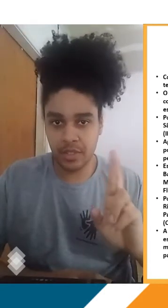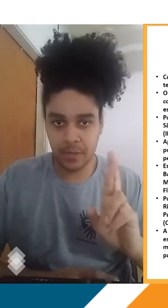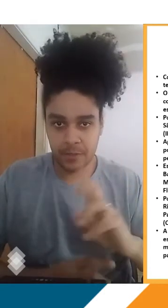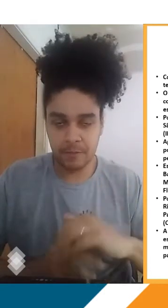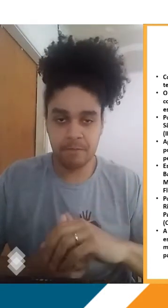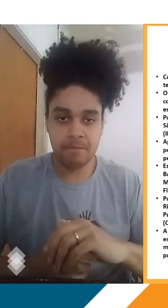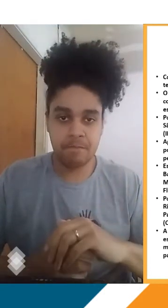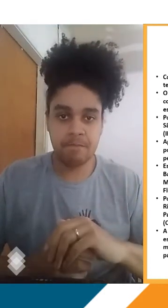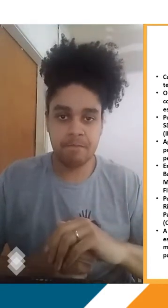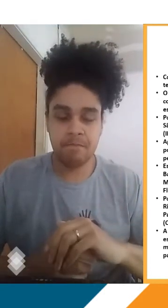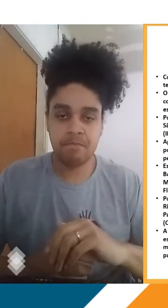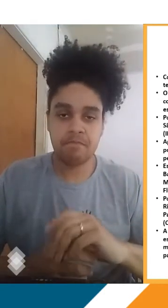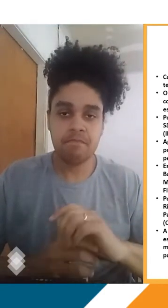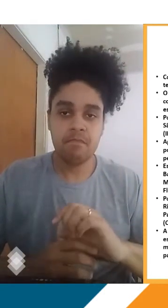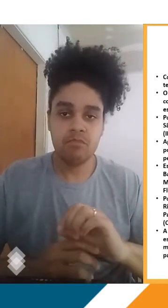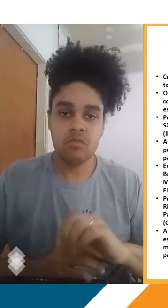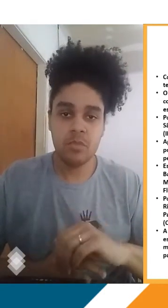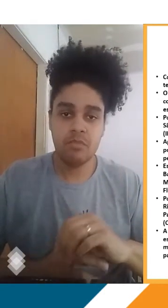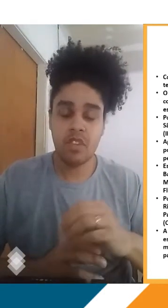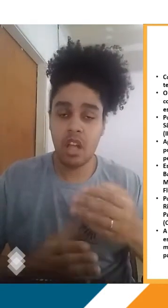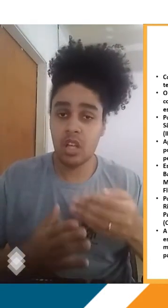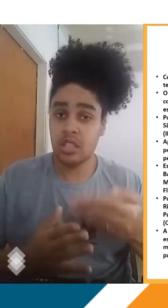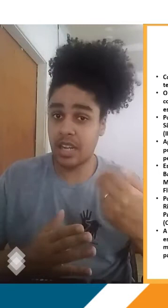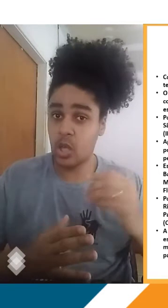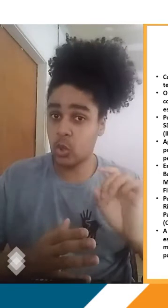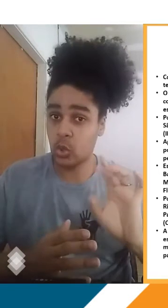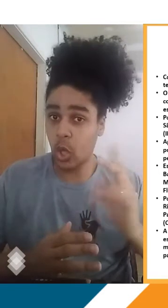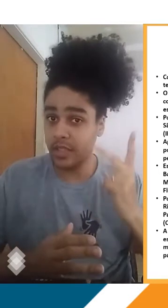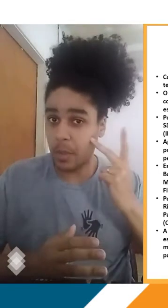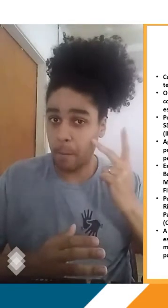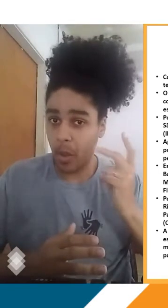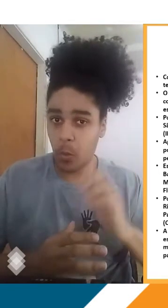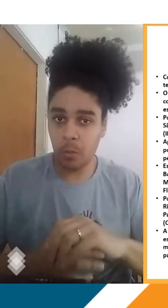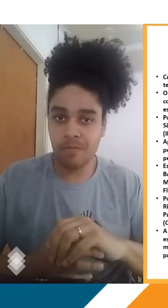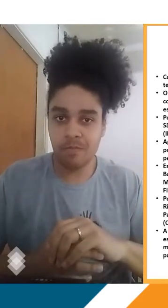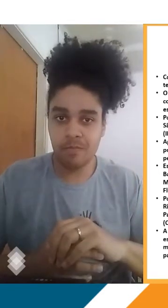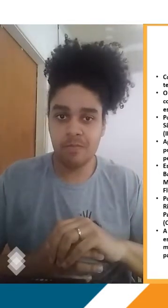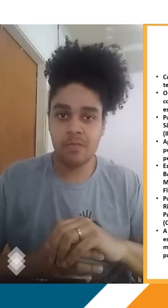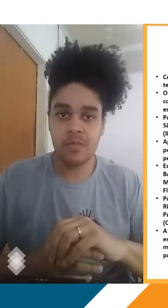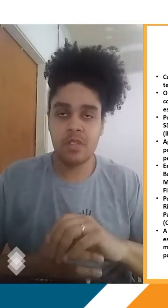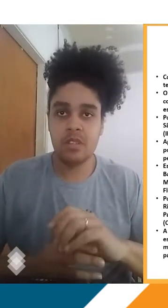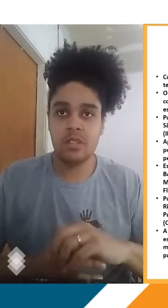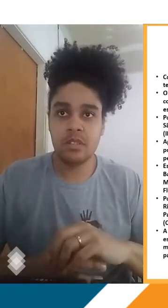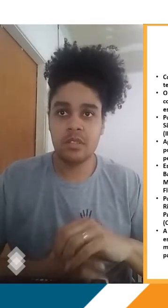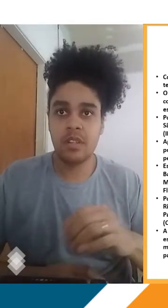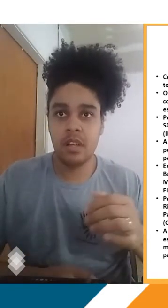correspondendo a 10,2% do PIB nacional, ficando atrás apenas do estado de São Paulo. Tem uma população estimada em